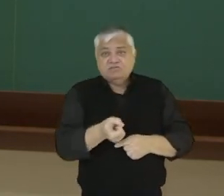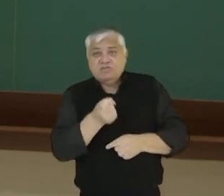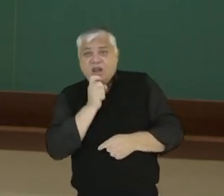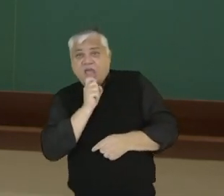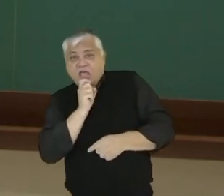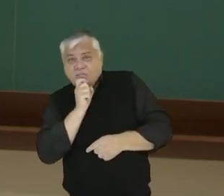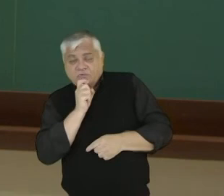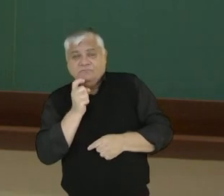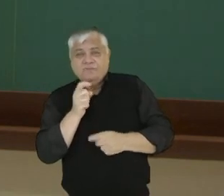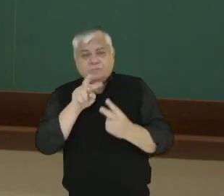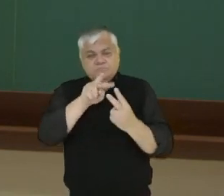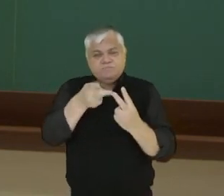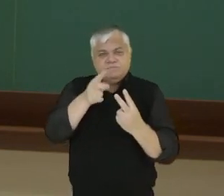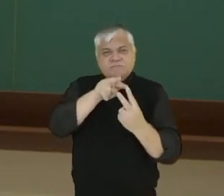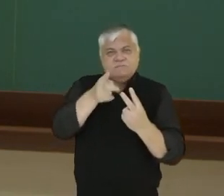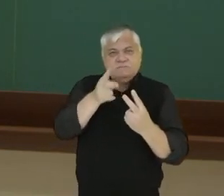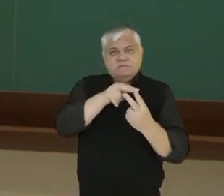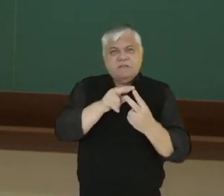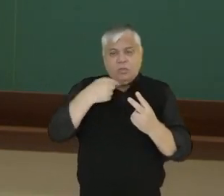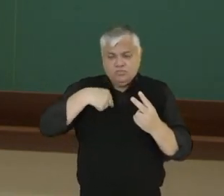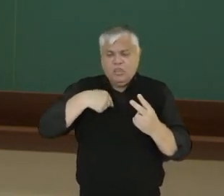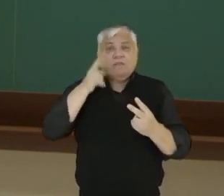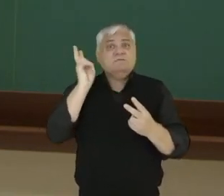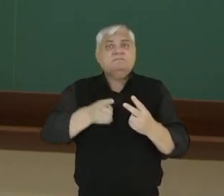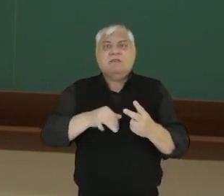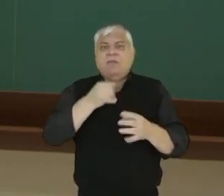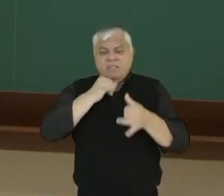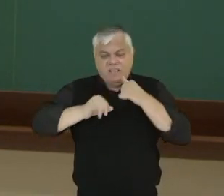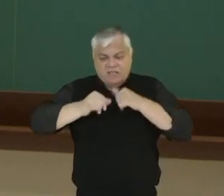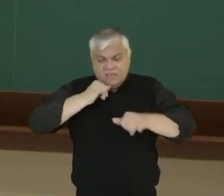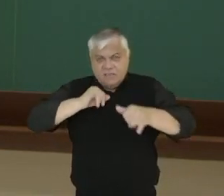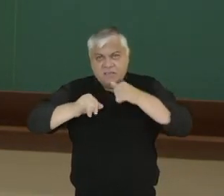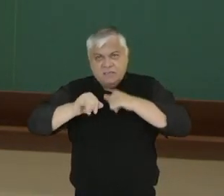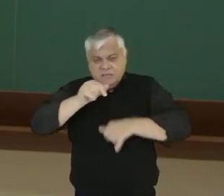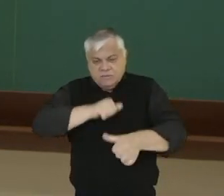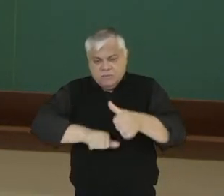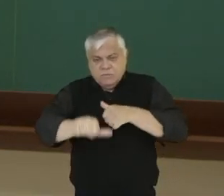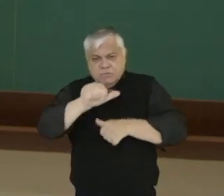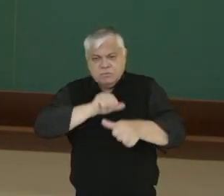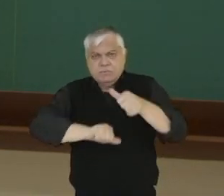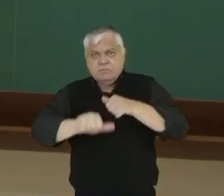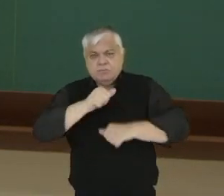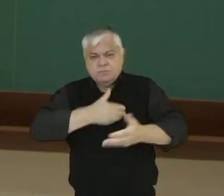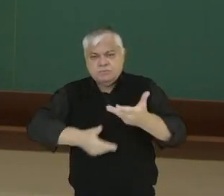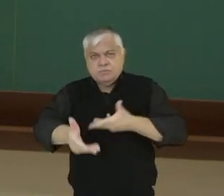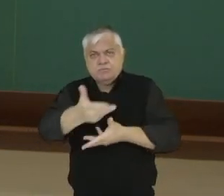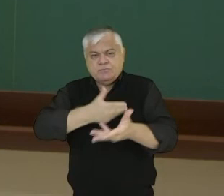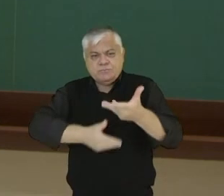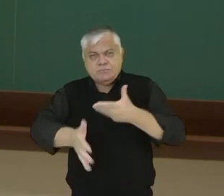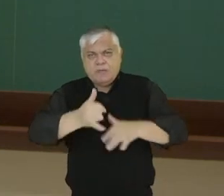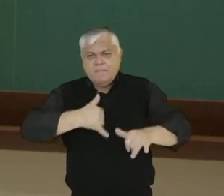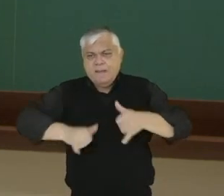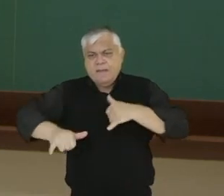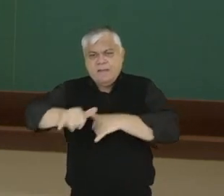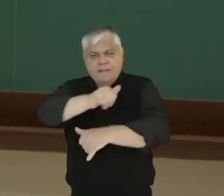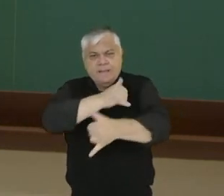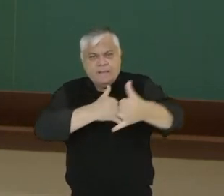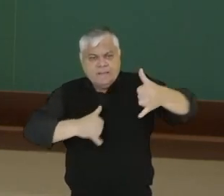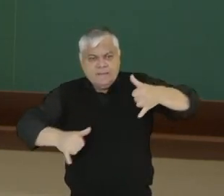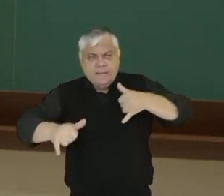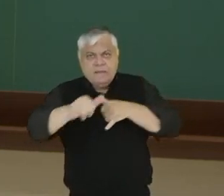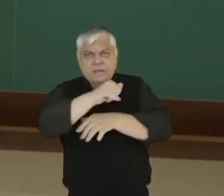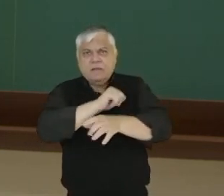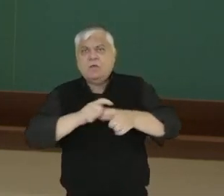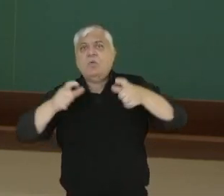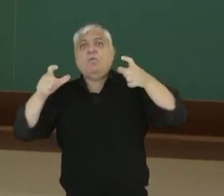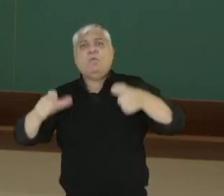exemplo. Então, constantemente, nós estamos trocando energia, certo? Então, nós somos um sistema aberto, nós estamos trocando energia com o ambiente, certo?